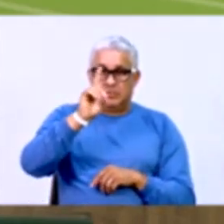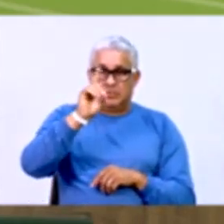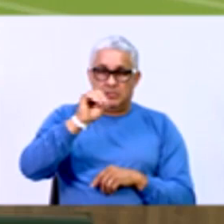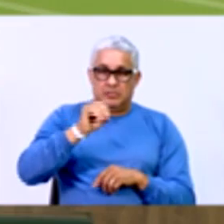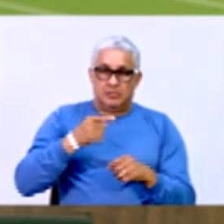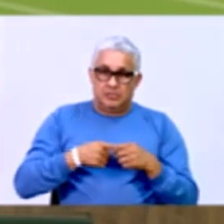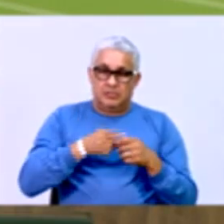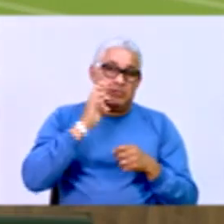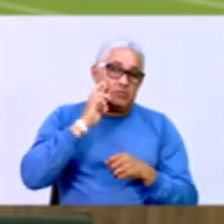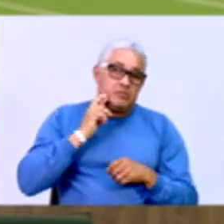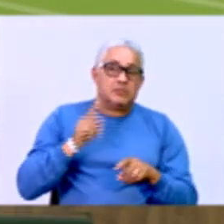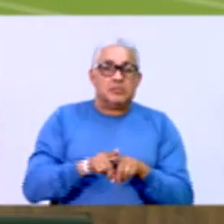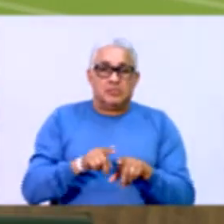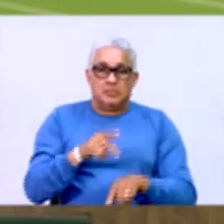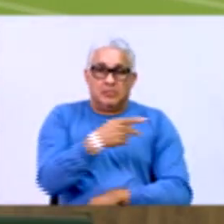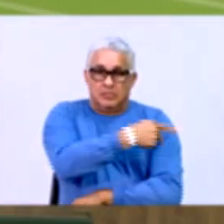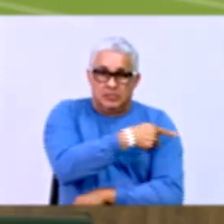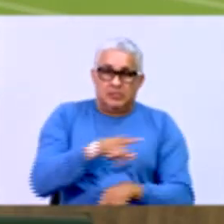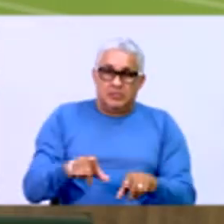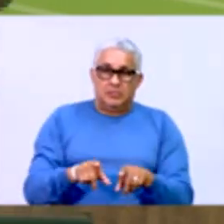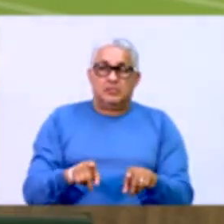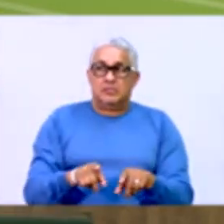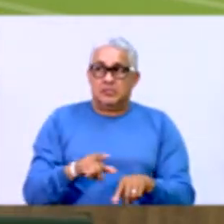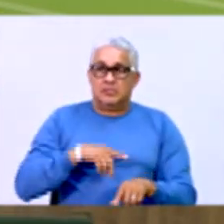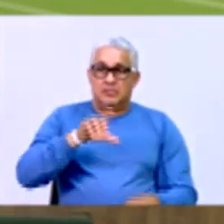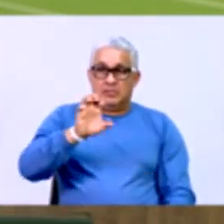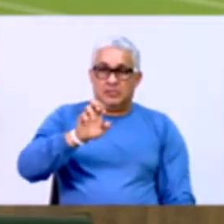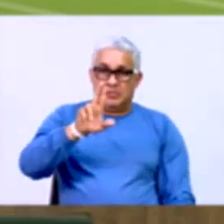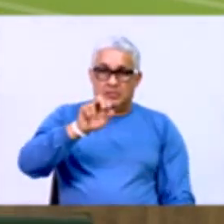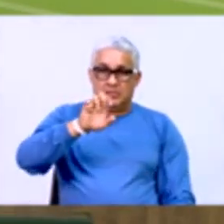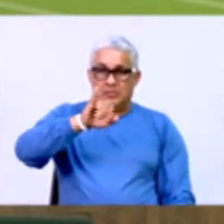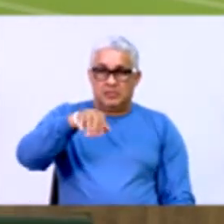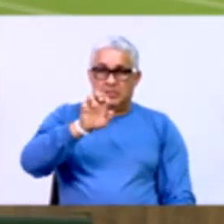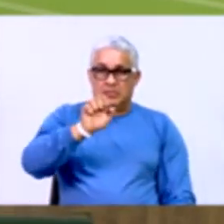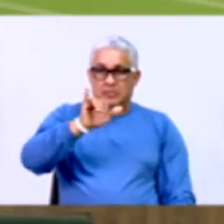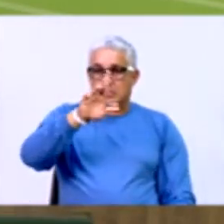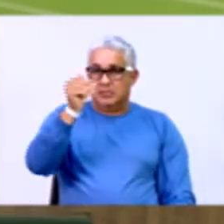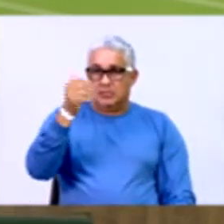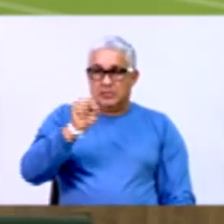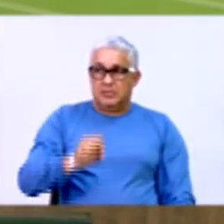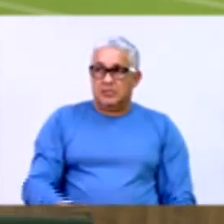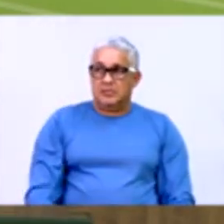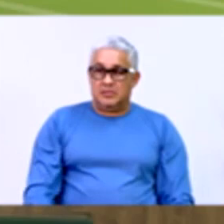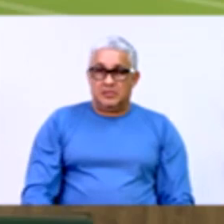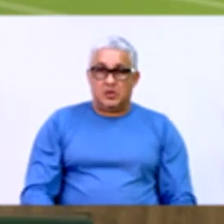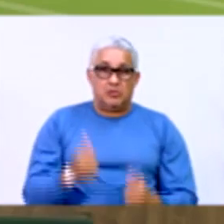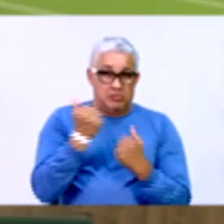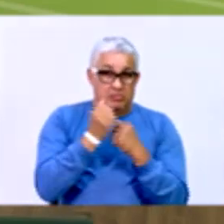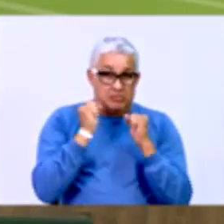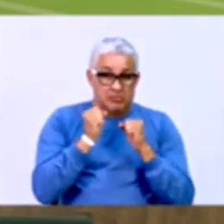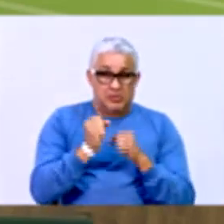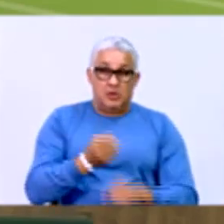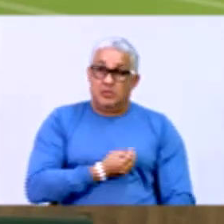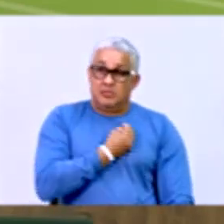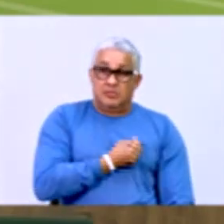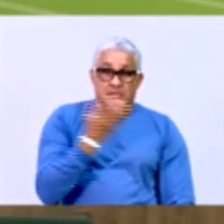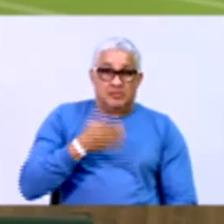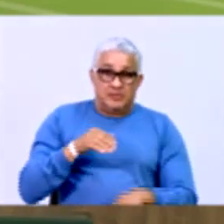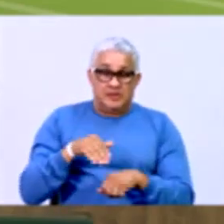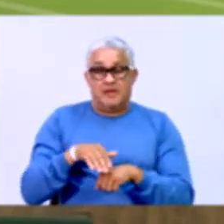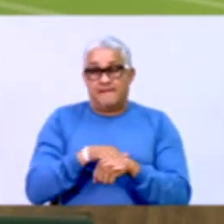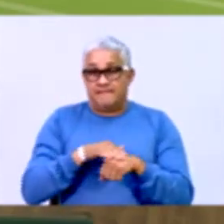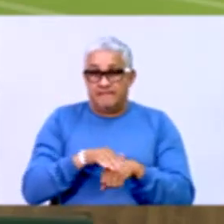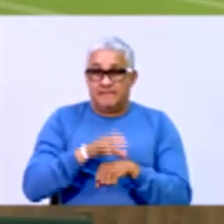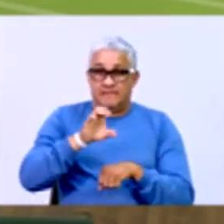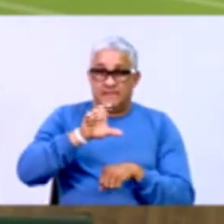temos Vilhena, nós temos Cerejeiras aí. Quem não estiver ainda, pede, olha, o tutor pode entrar online aí, que a gente quer conversar com o